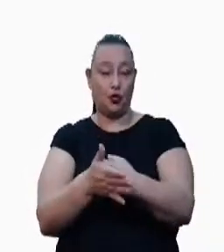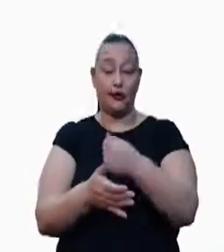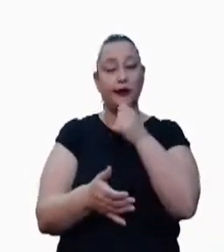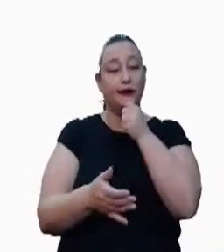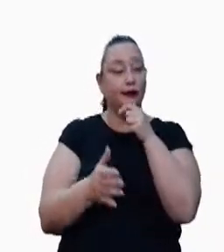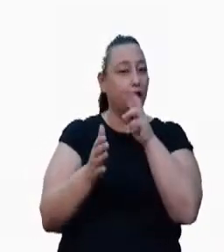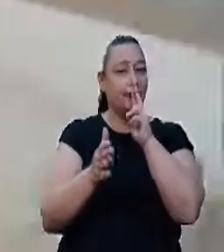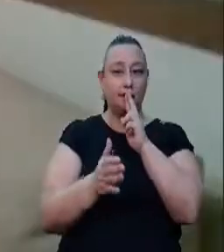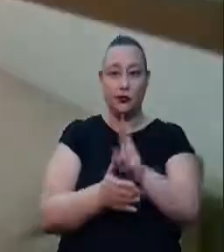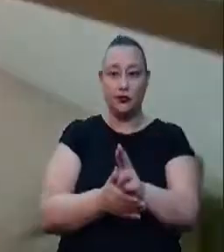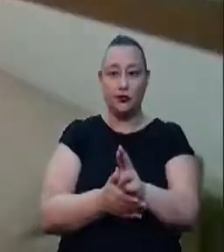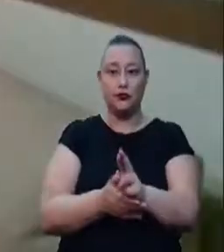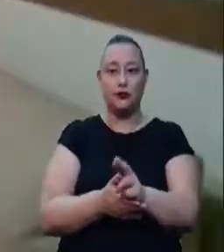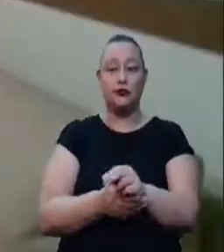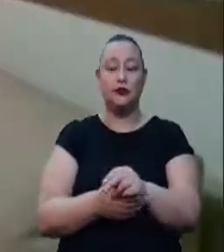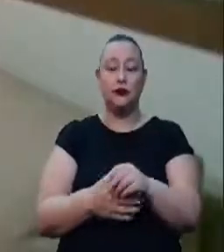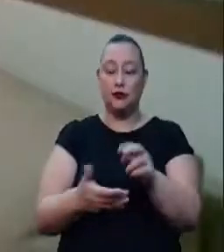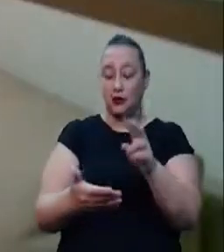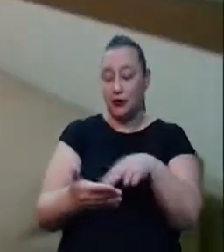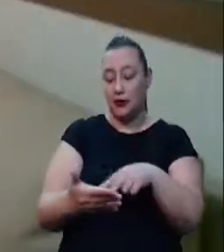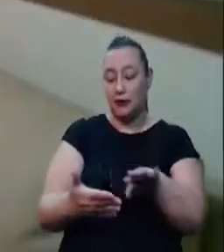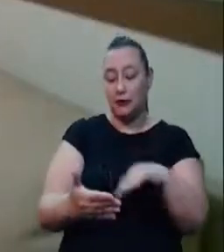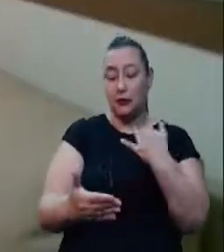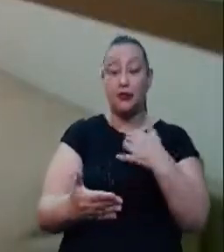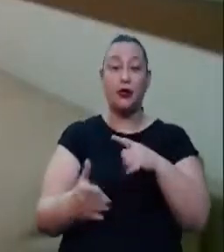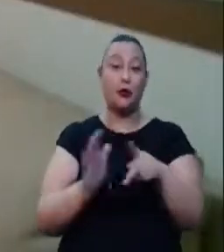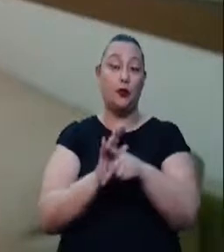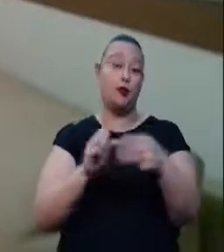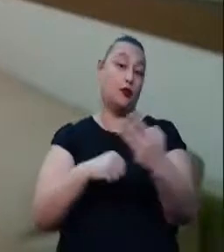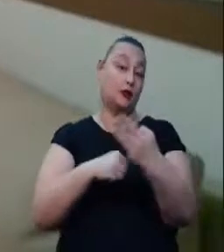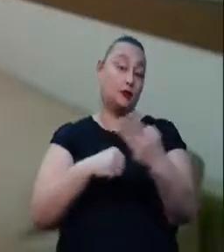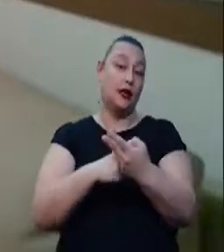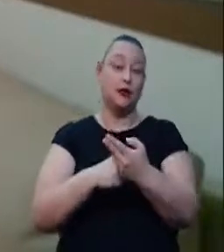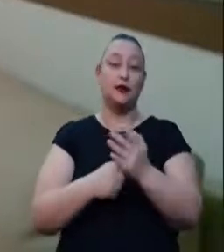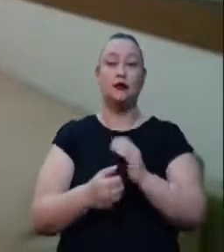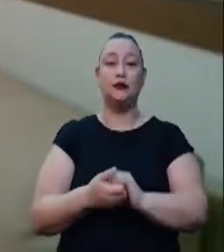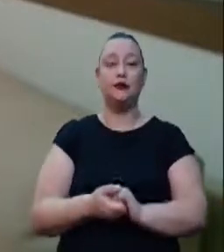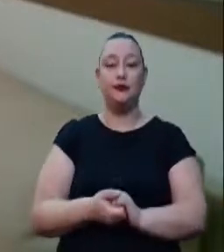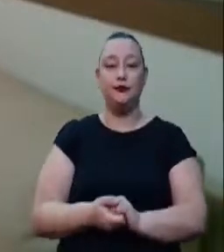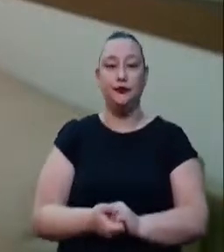responder, das que me mandaram pelo WhatsApp.